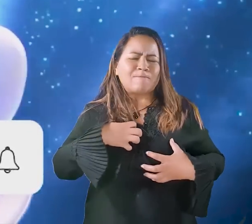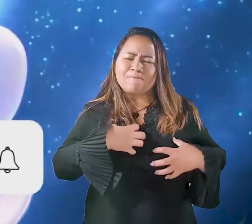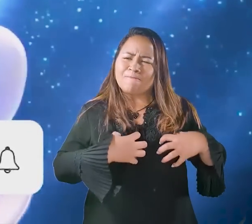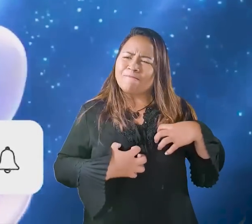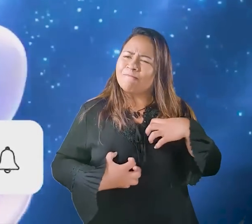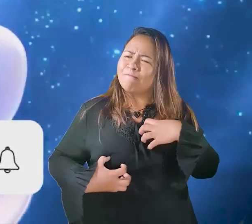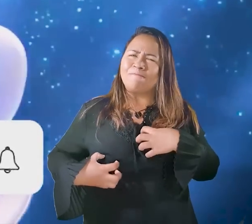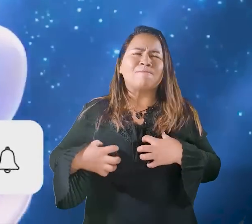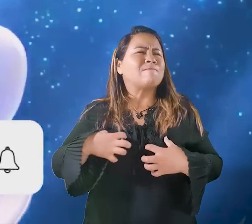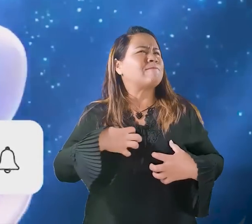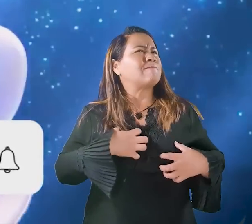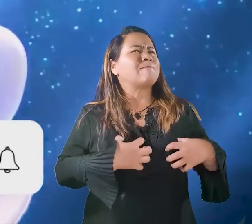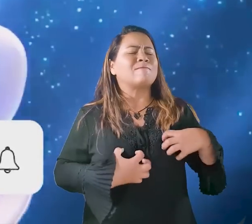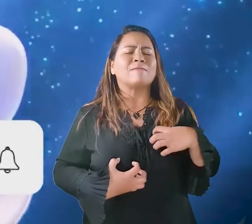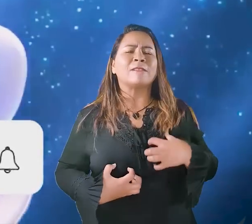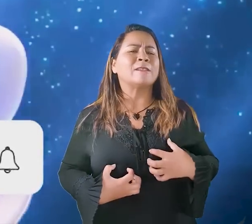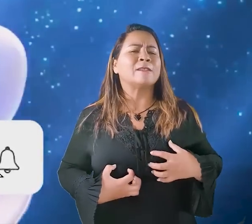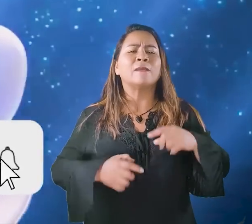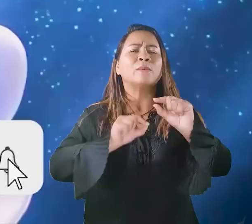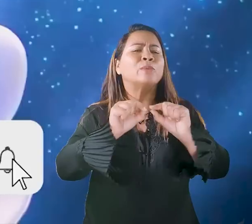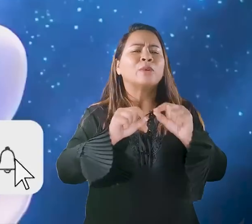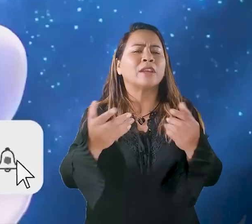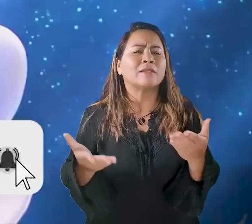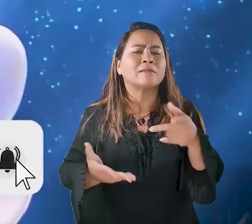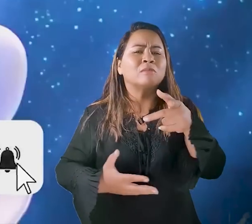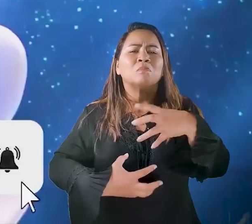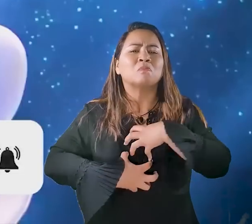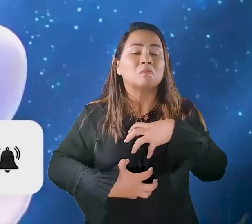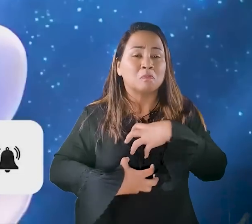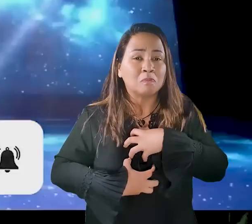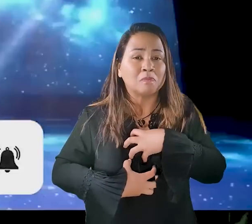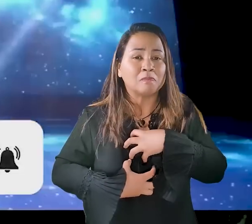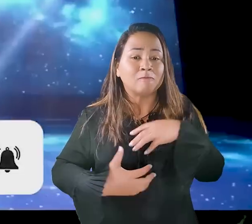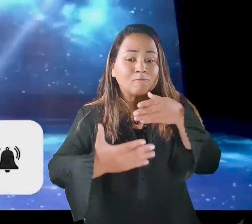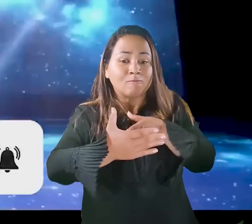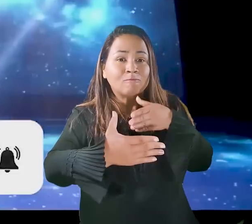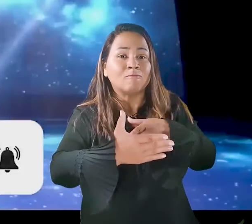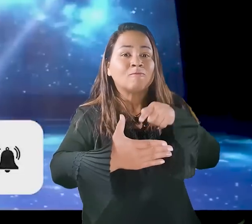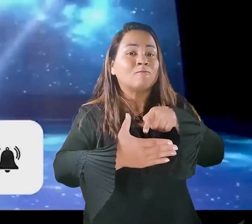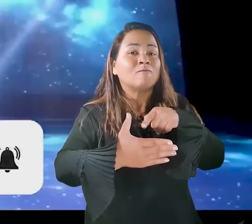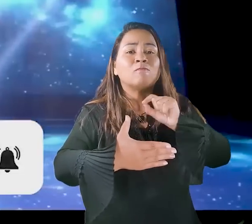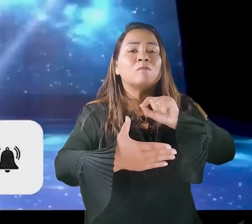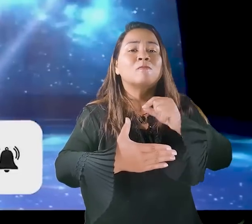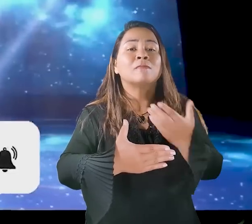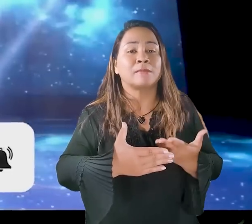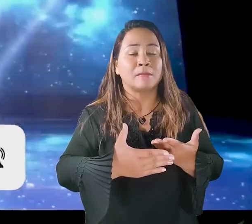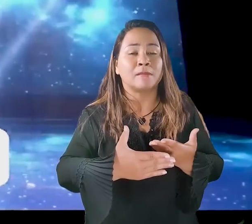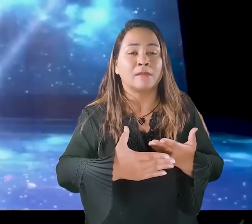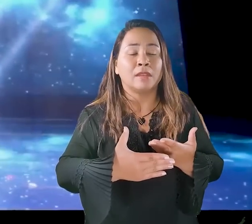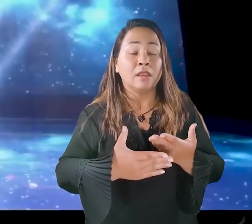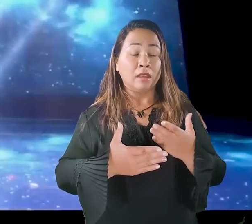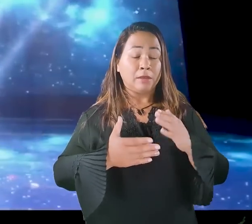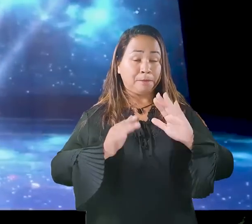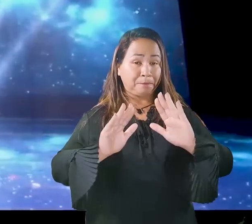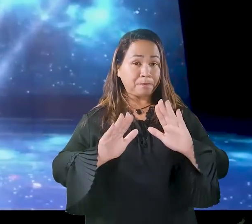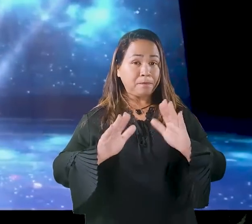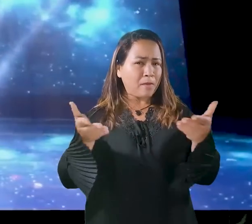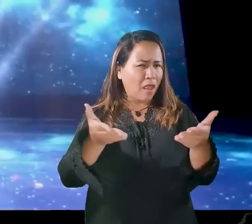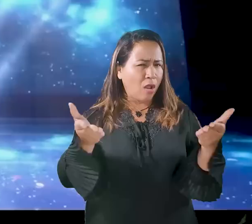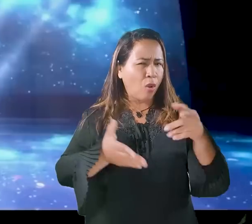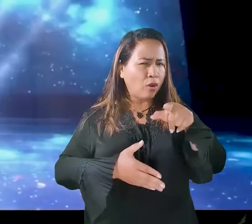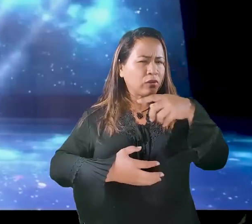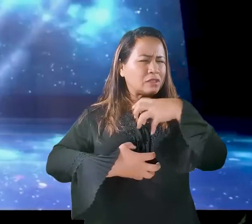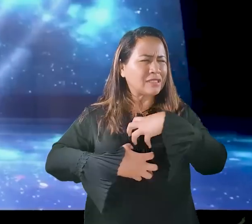O que é? E nesse momento, Nesse momento que você tem um pouco de clareza,